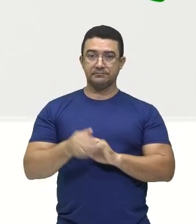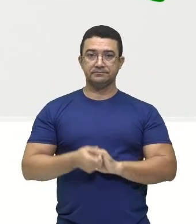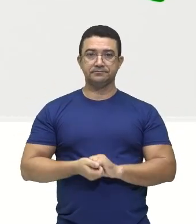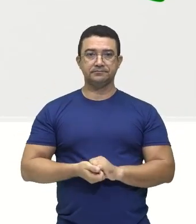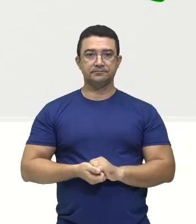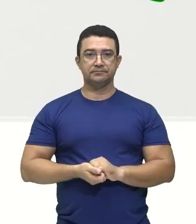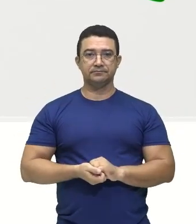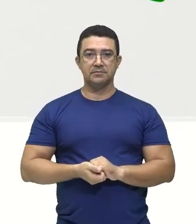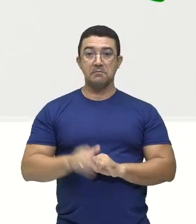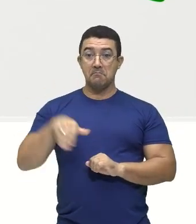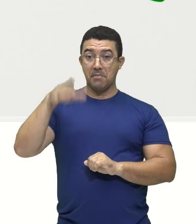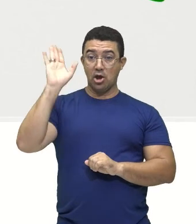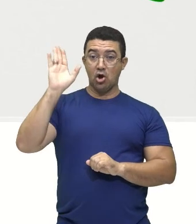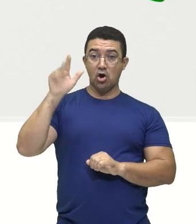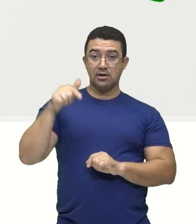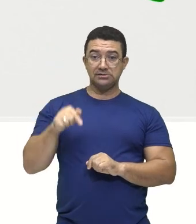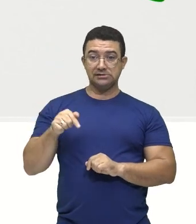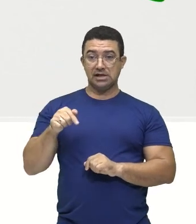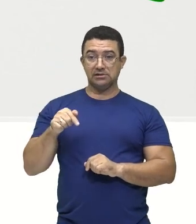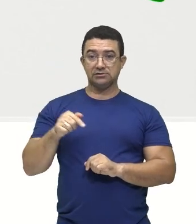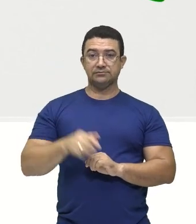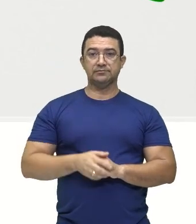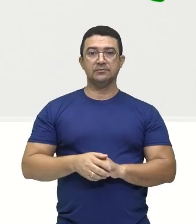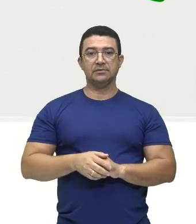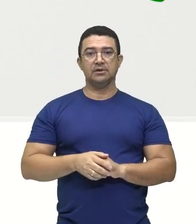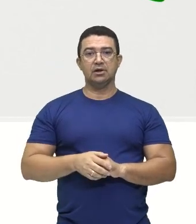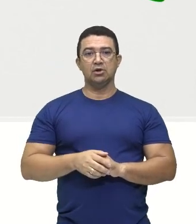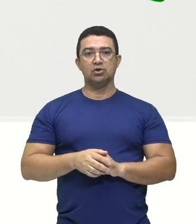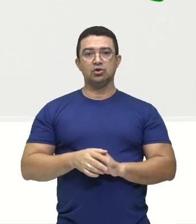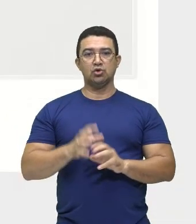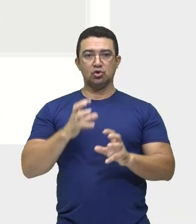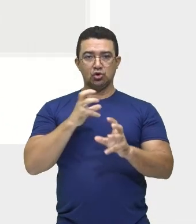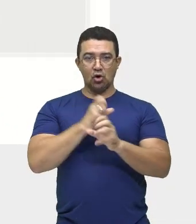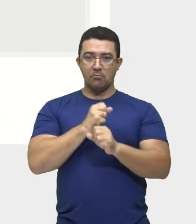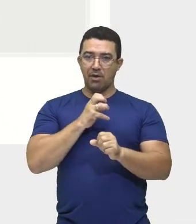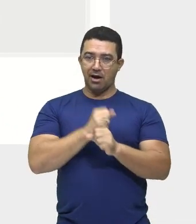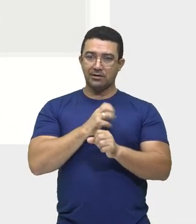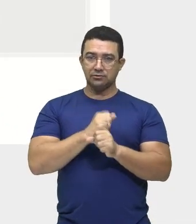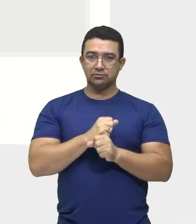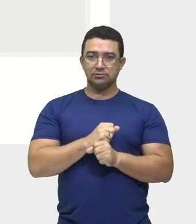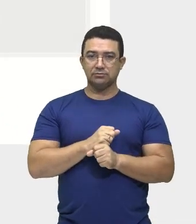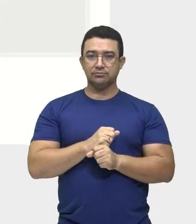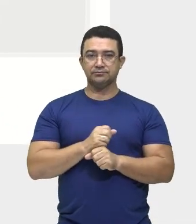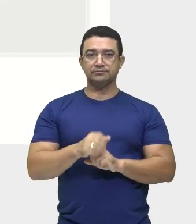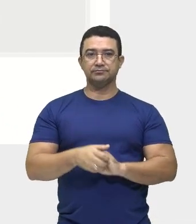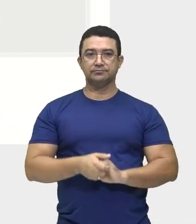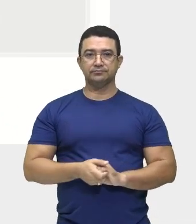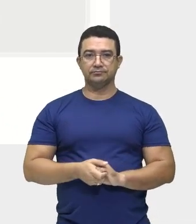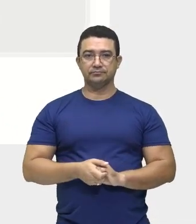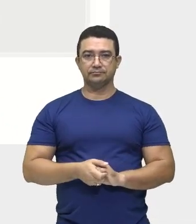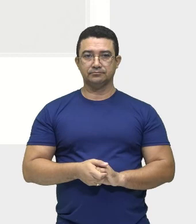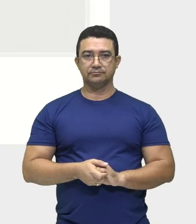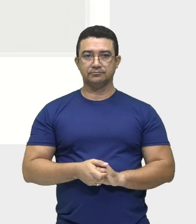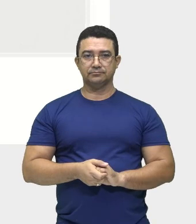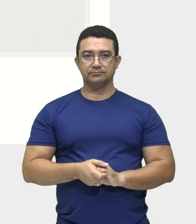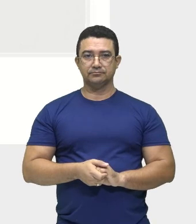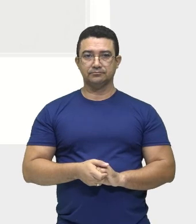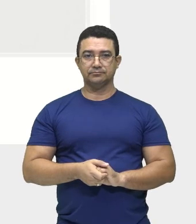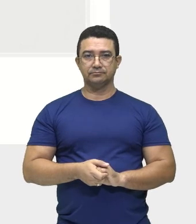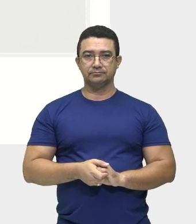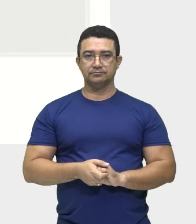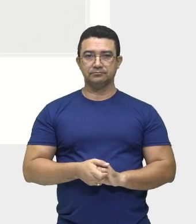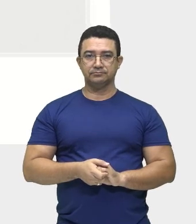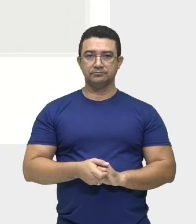tenho é 7, né? Somando os outros 2 lados, 3 mais 5 vai dar 8. 8 é maior que 7.